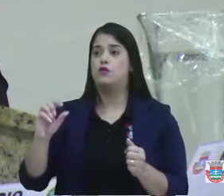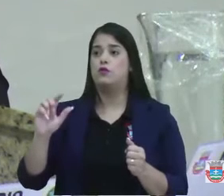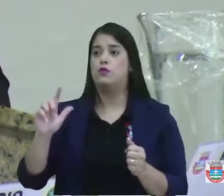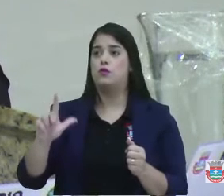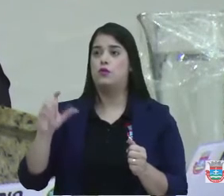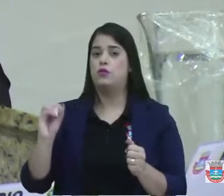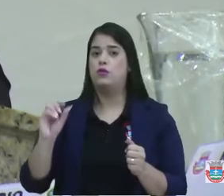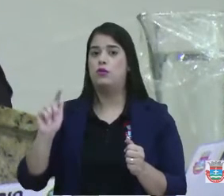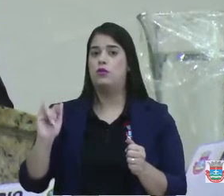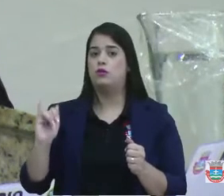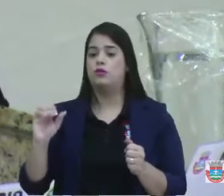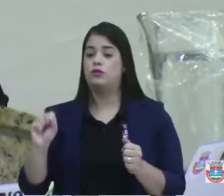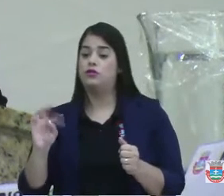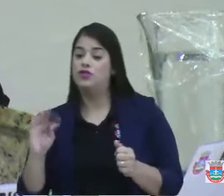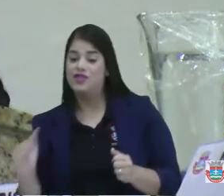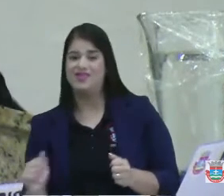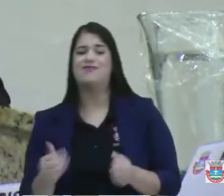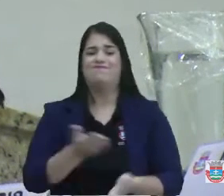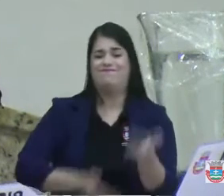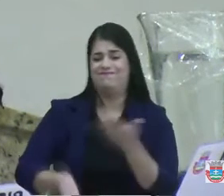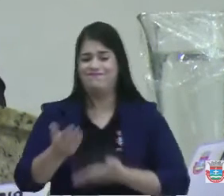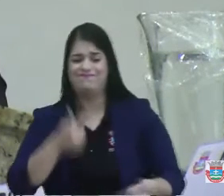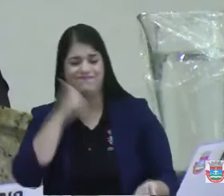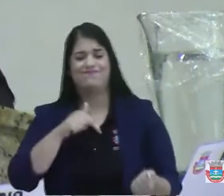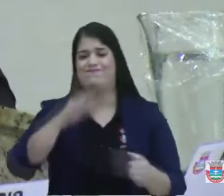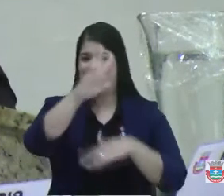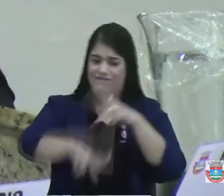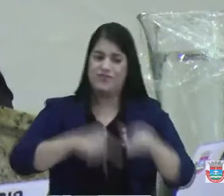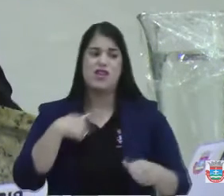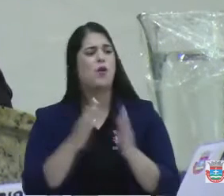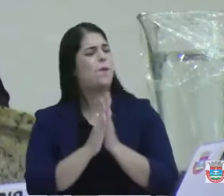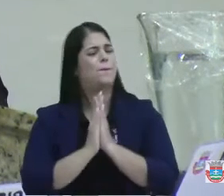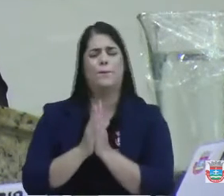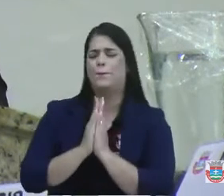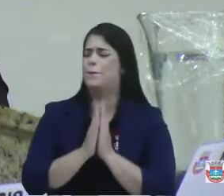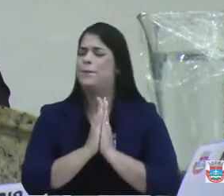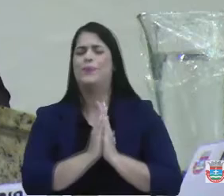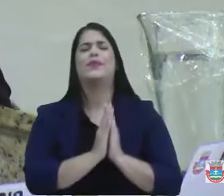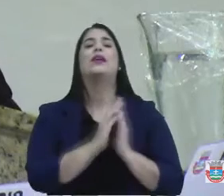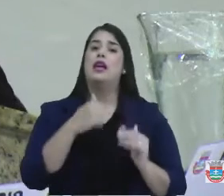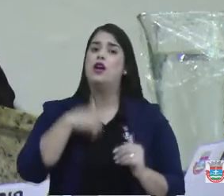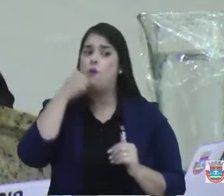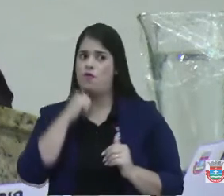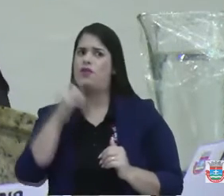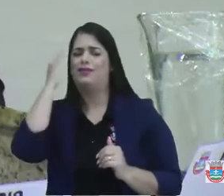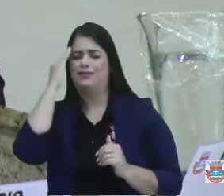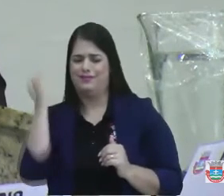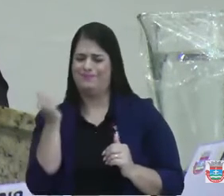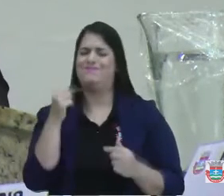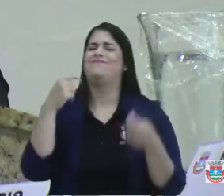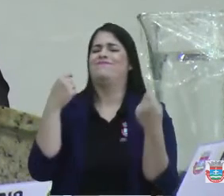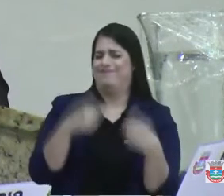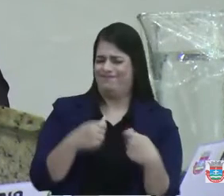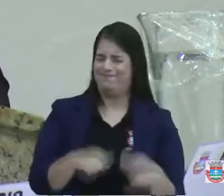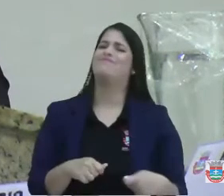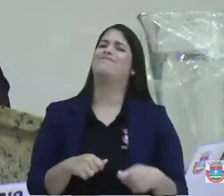nosso município o qual quantas vezes eu implorei porque sou mulher e sei o quanto Precisamos de uma